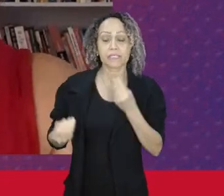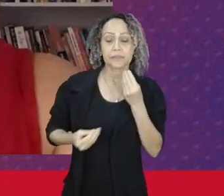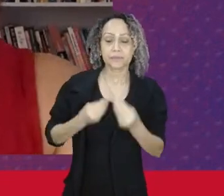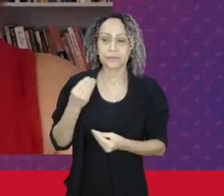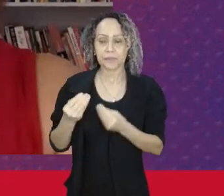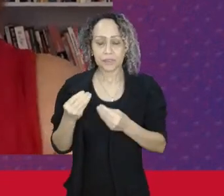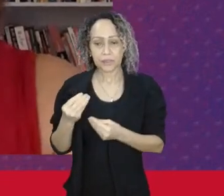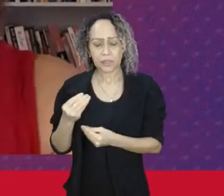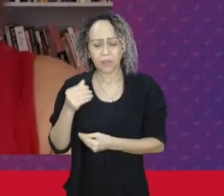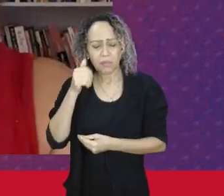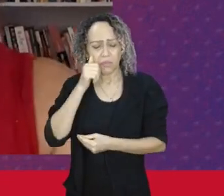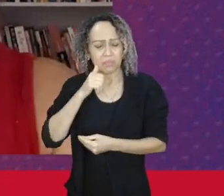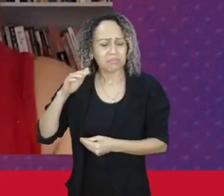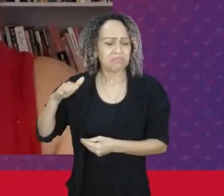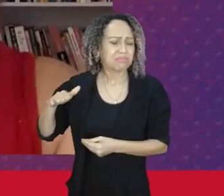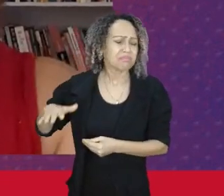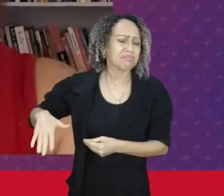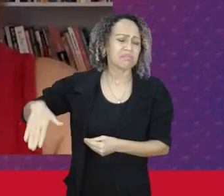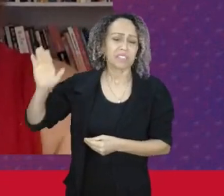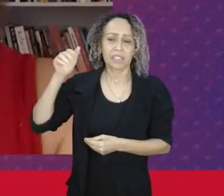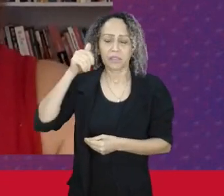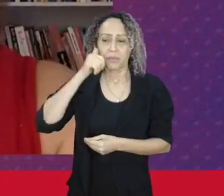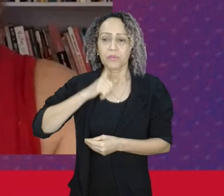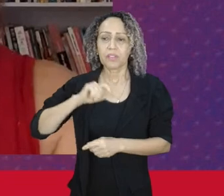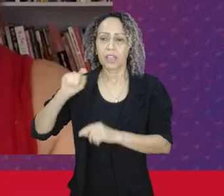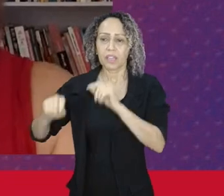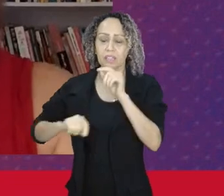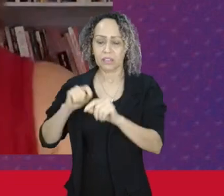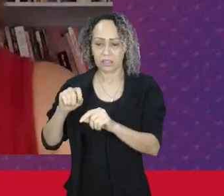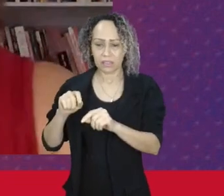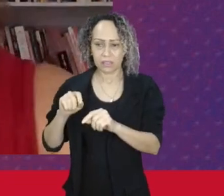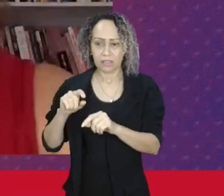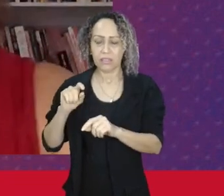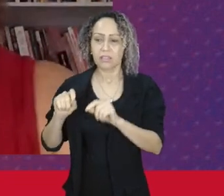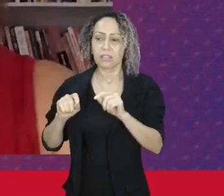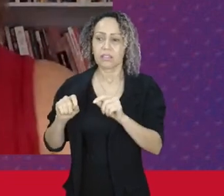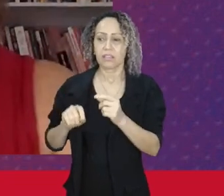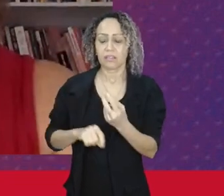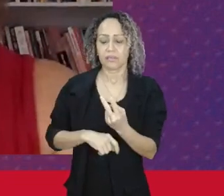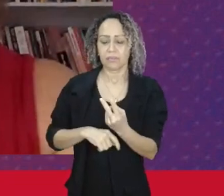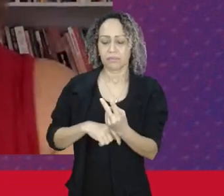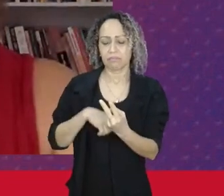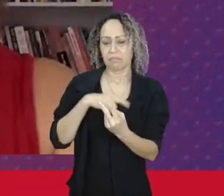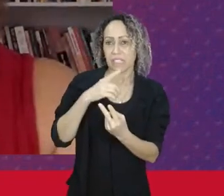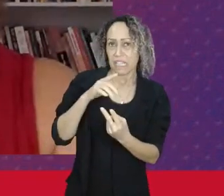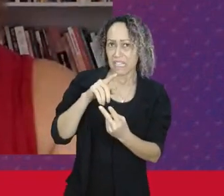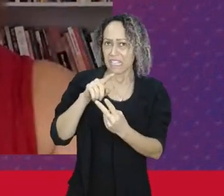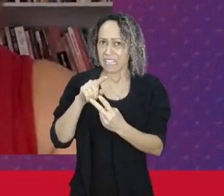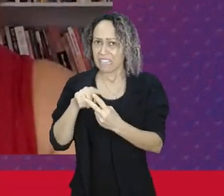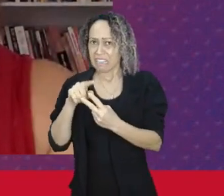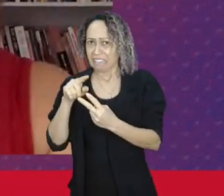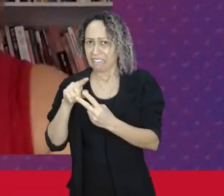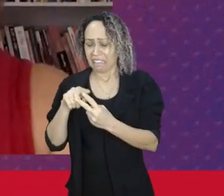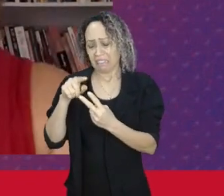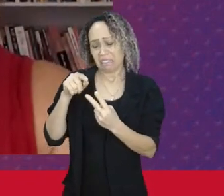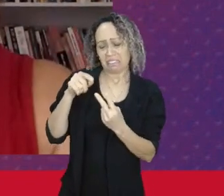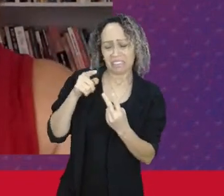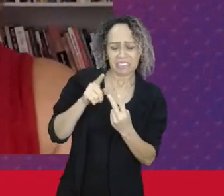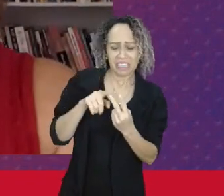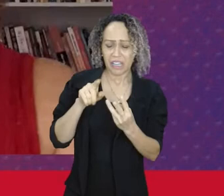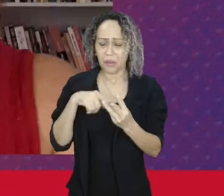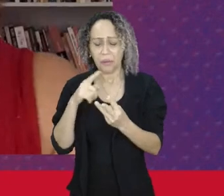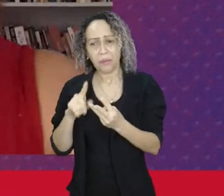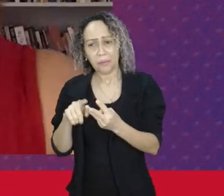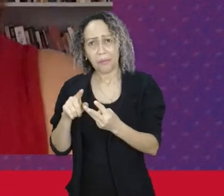obviamente, muitas mulheres, a maioria das mulheres, tem 2 ou 3 turnos de trabalhos, porque elas fazem